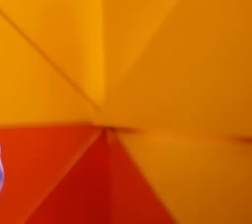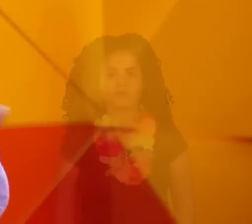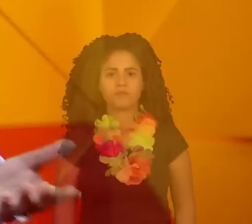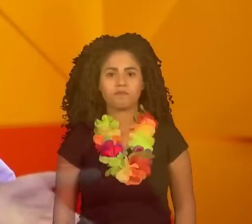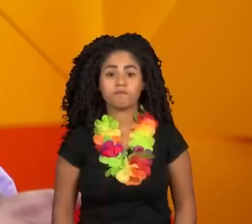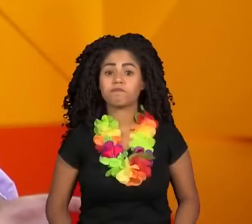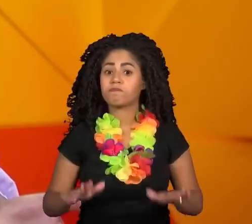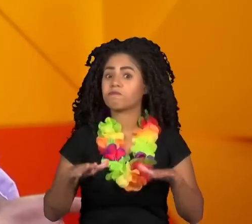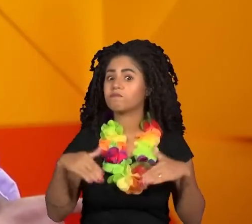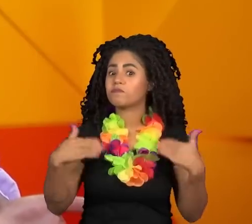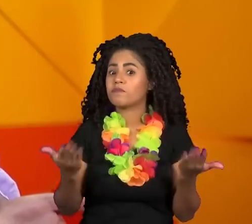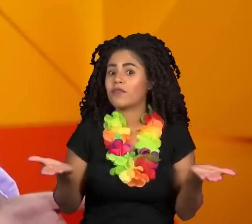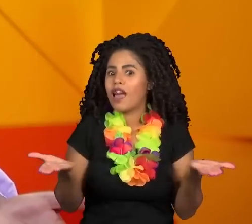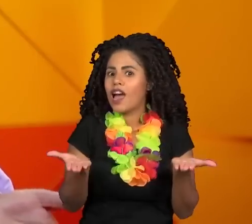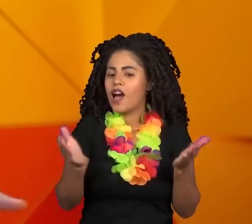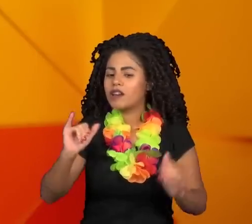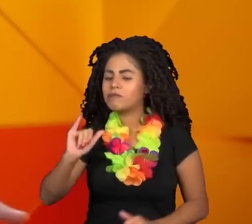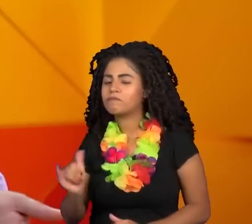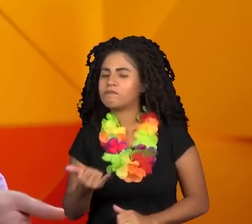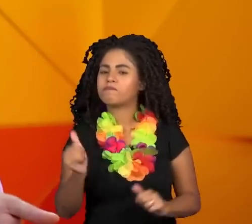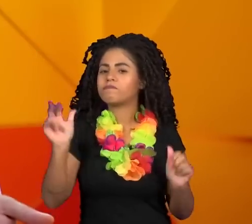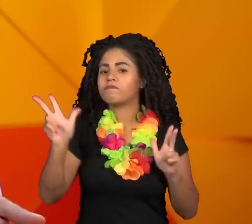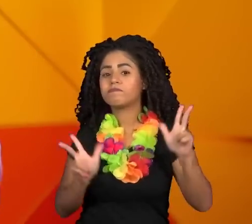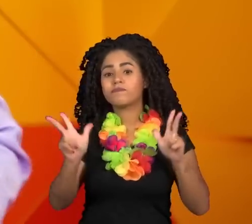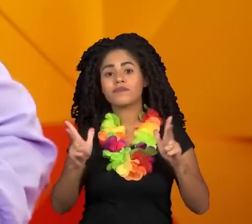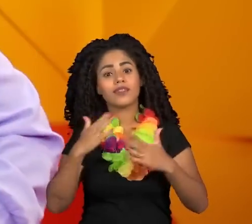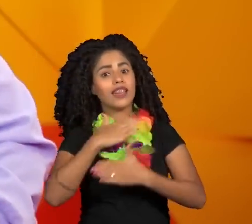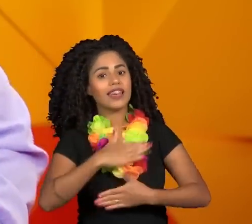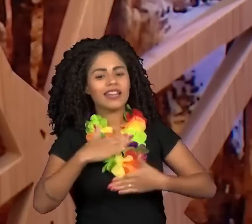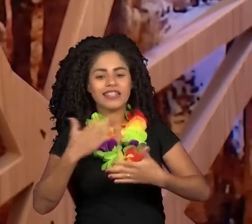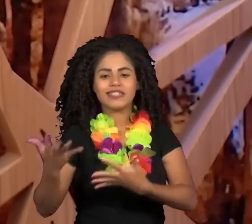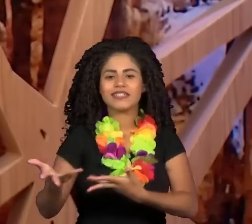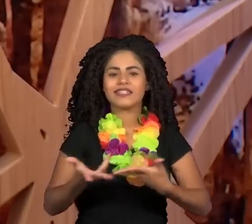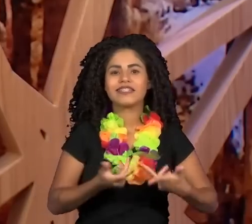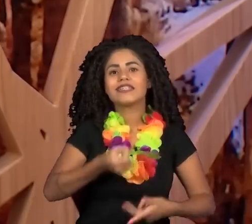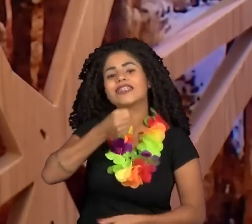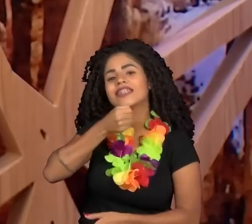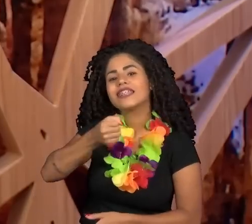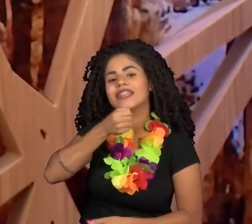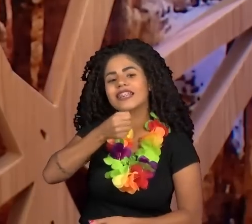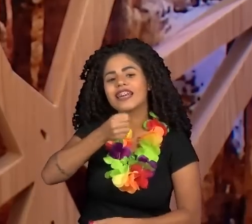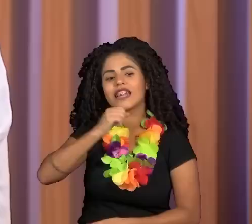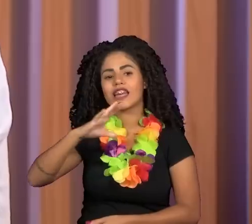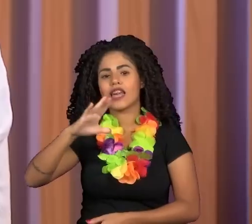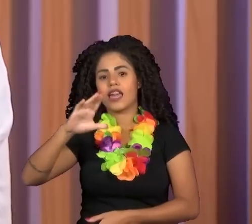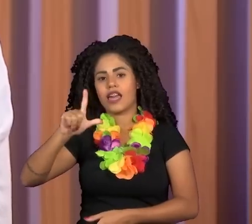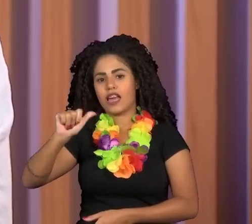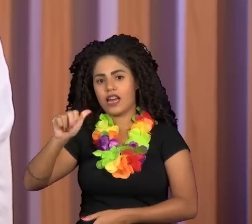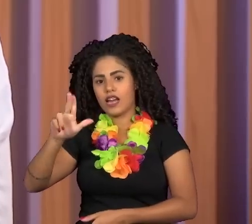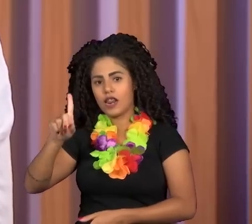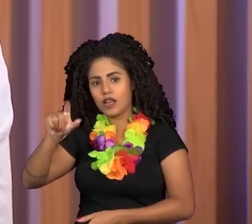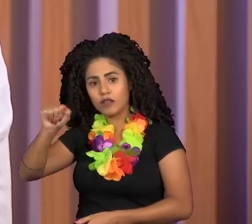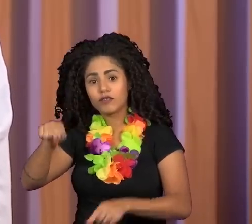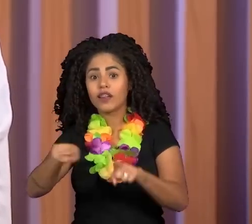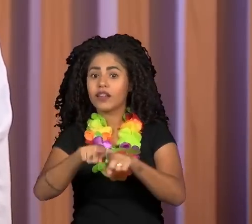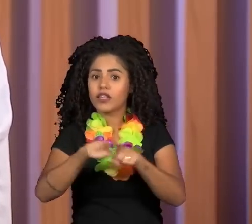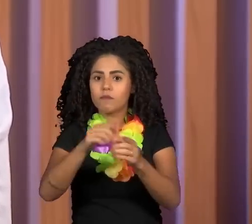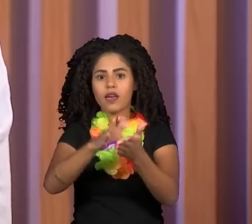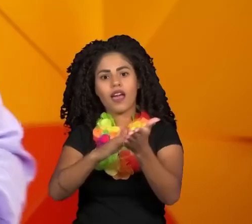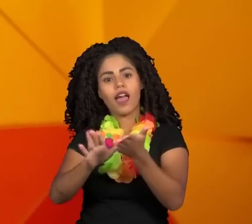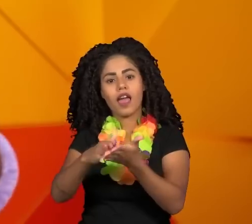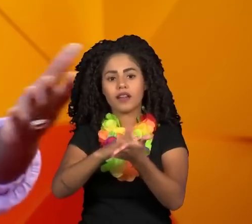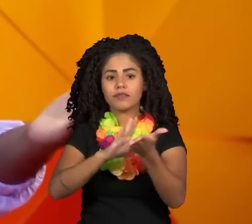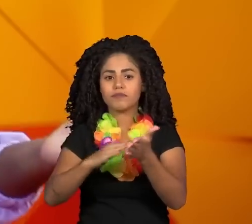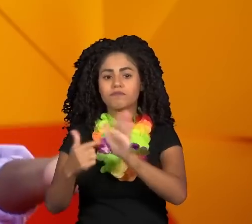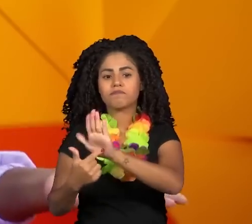E para a gente brincar o carnaval aqui no estúdio, eu tenho o prazer de receber a jornalista Cláudia Alexandre e o mestre de bateria, Tiago